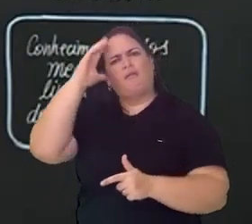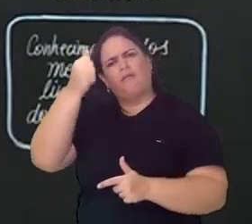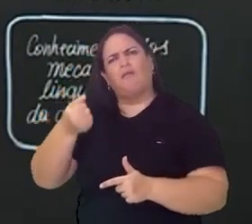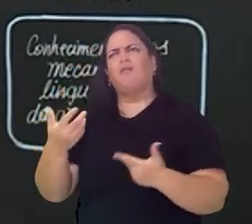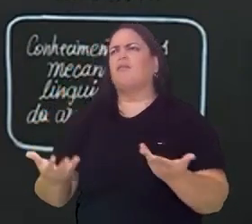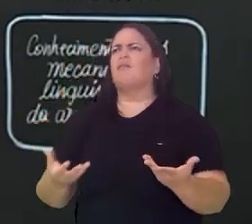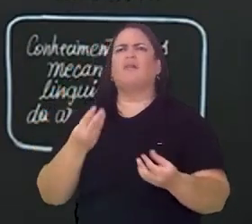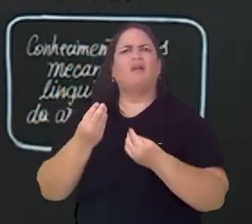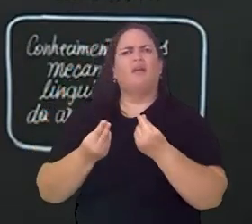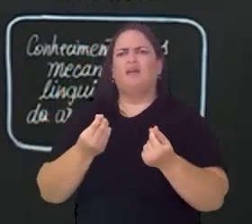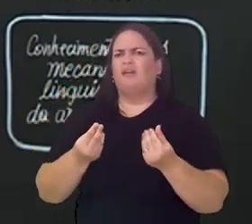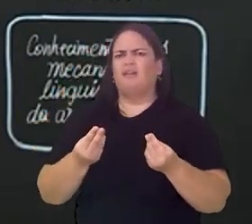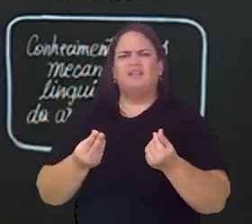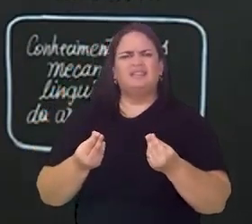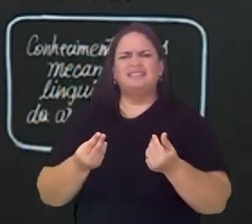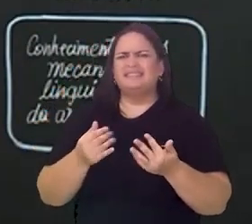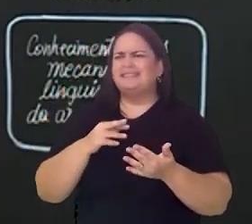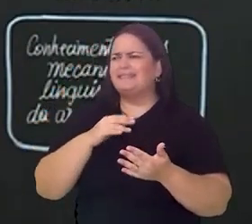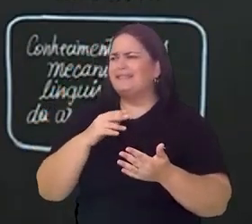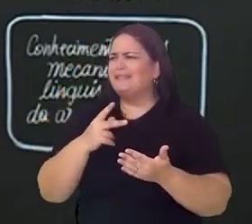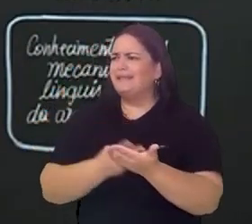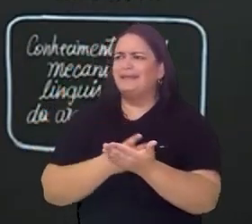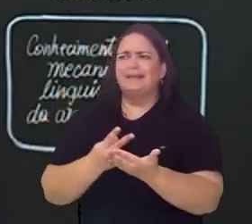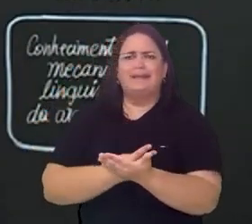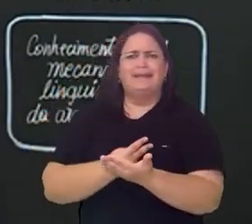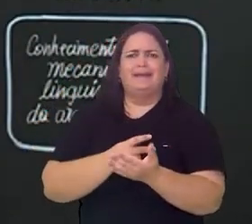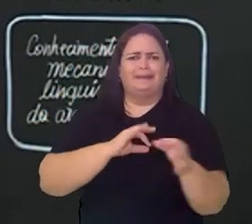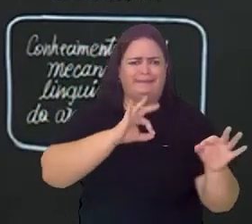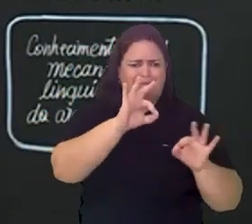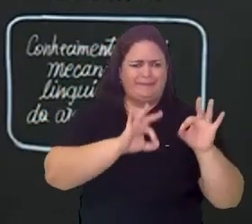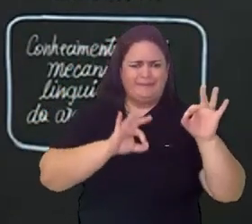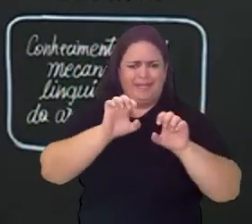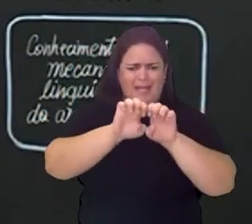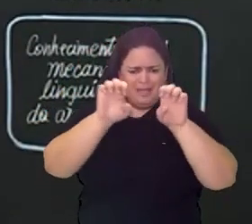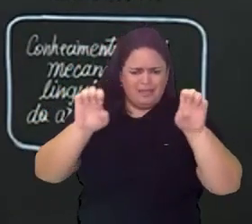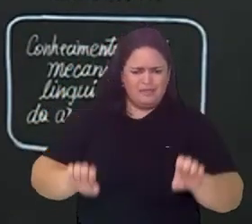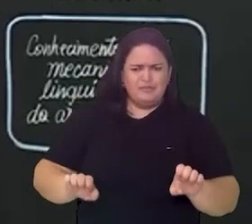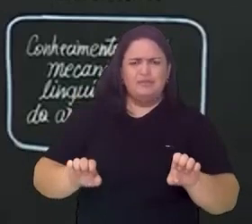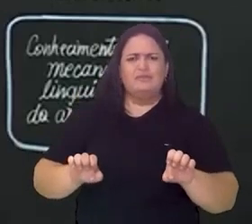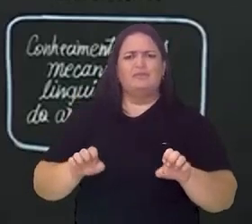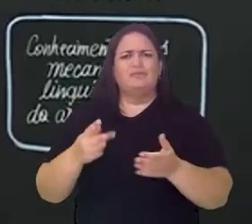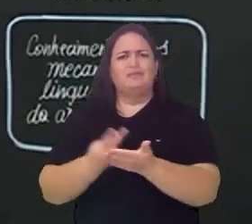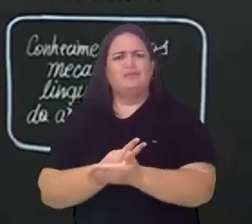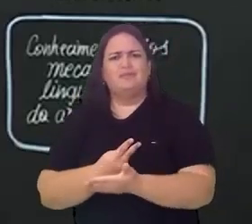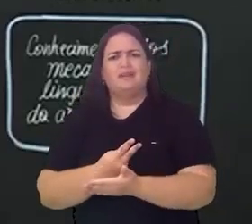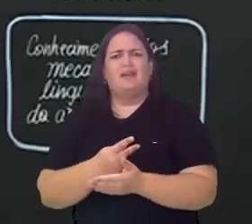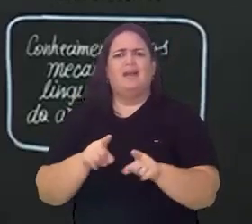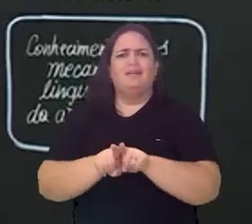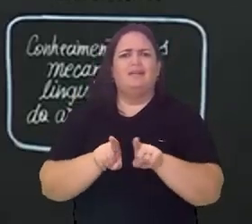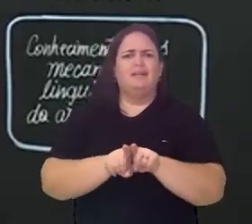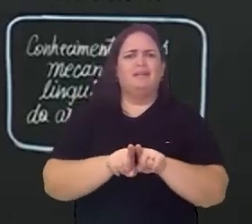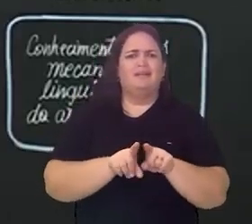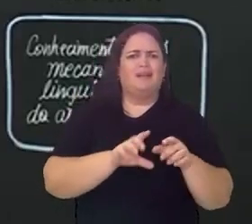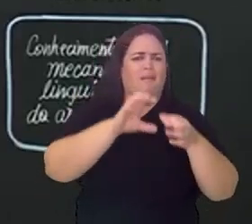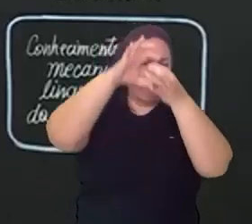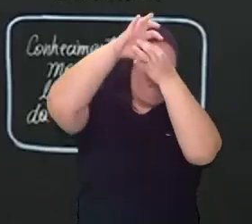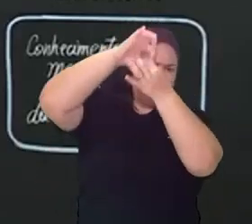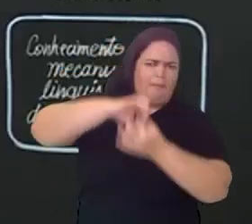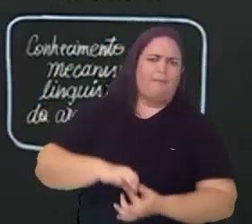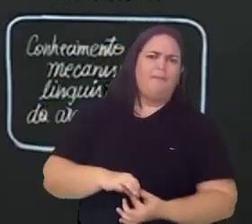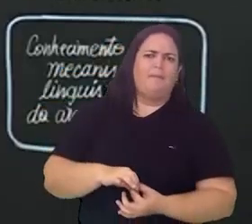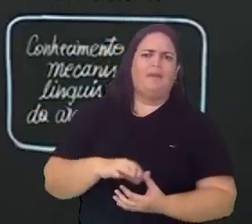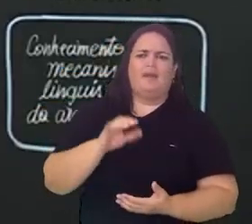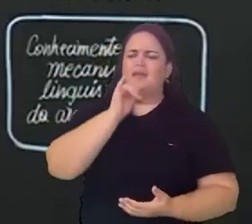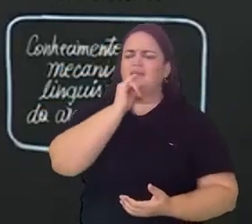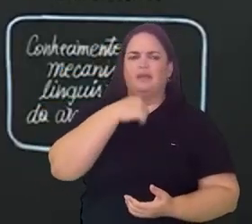diversas fragilidades. Acima de tudo, uma fragilidade de ordem da coerência, ou seja, eu digo inicialmente que o problema dos